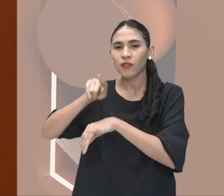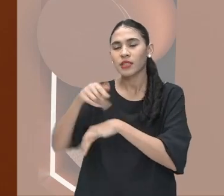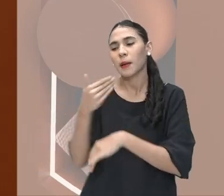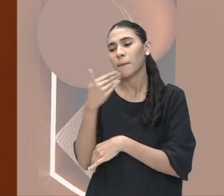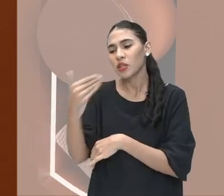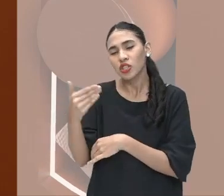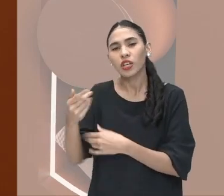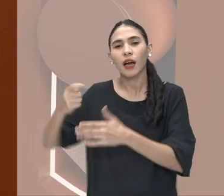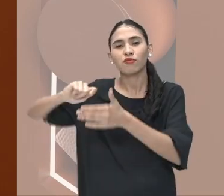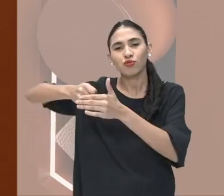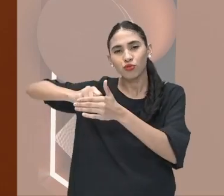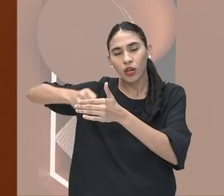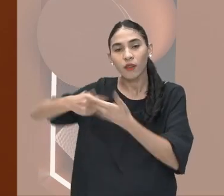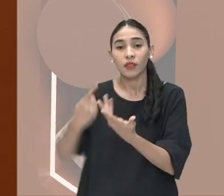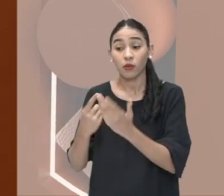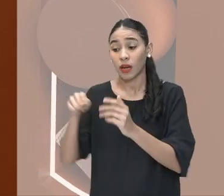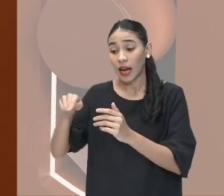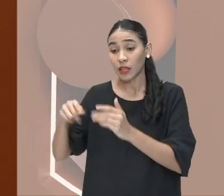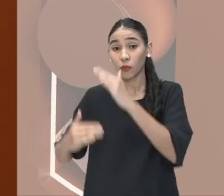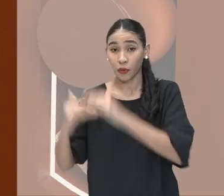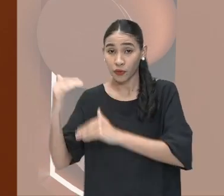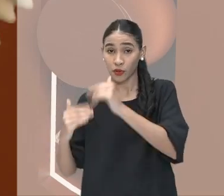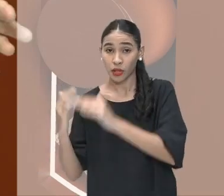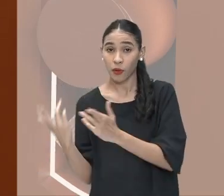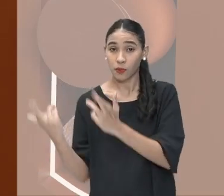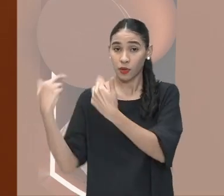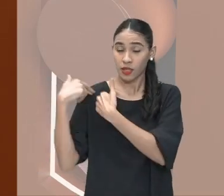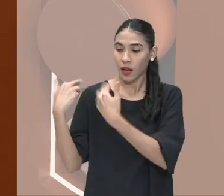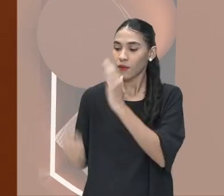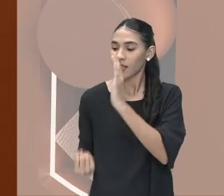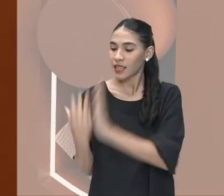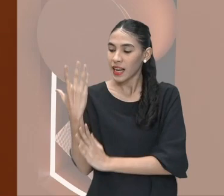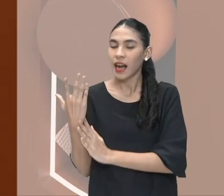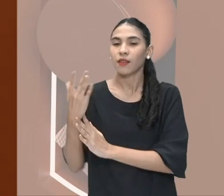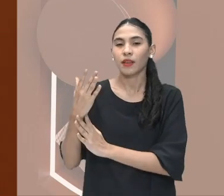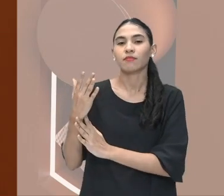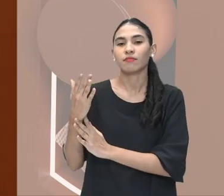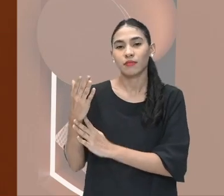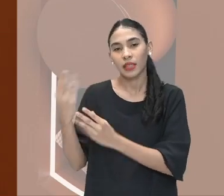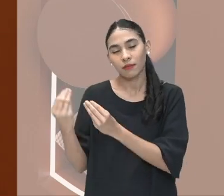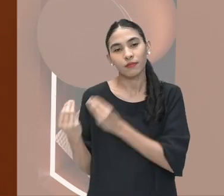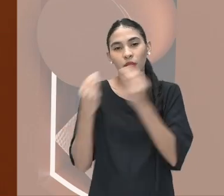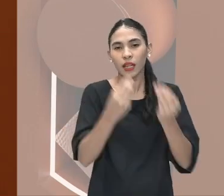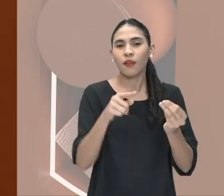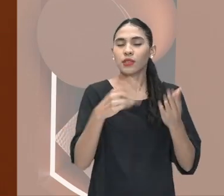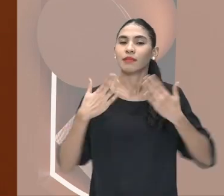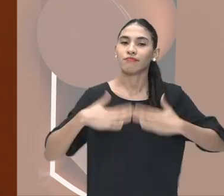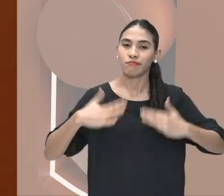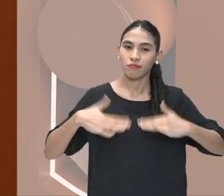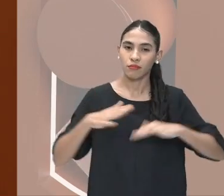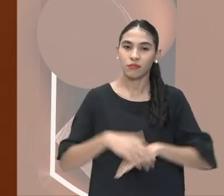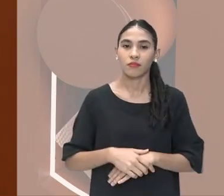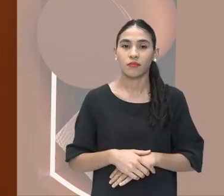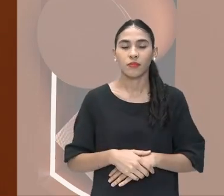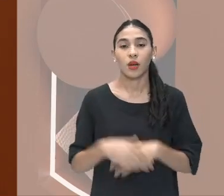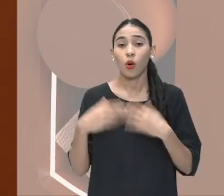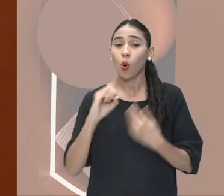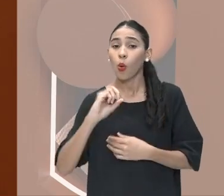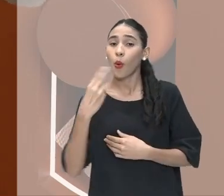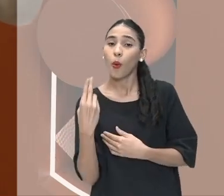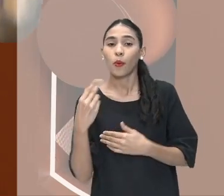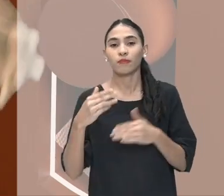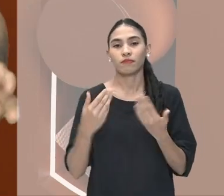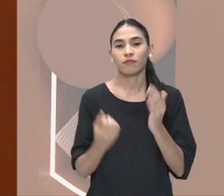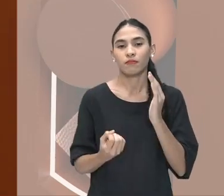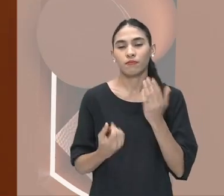E ele fazia então a sua fechadura e entregava para você e você ficava tranquilo. Eu preciso de uma mesa. Então